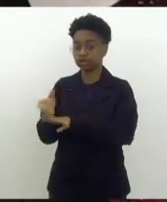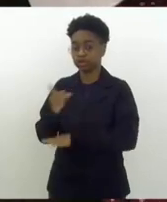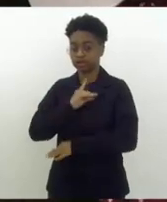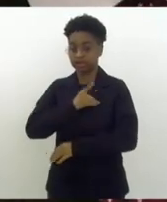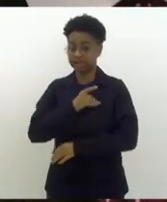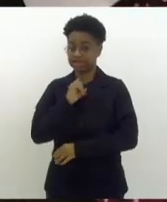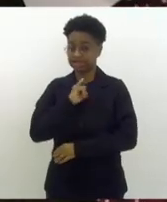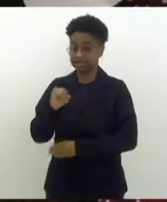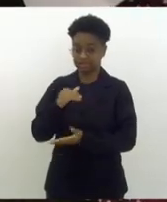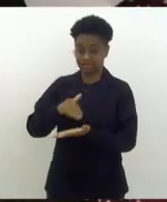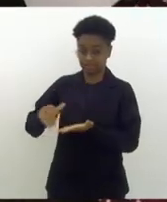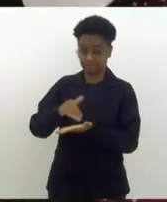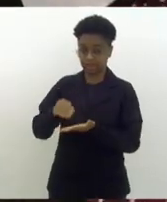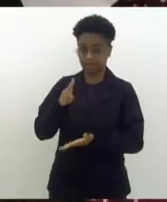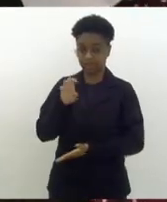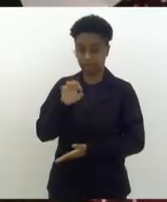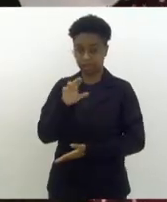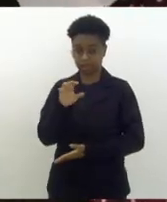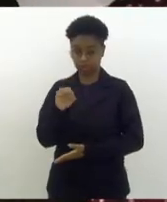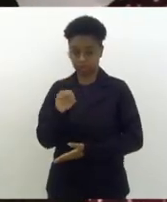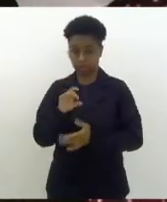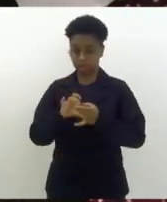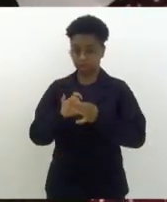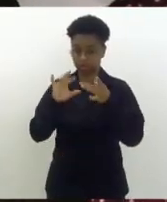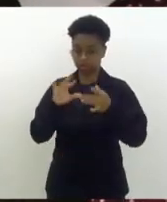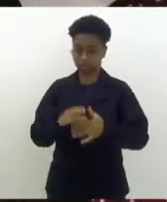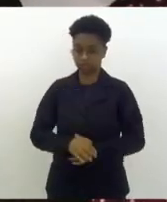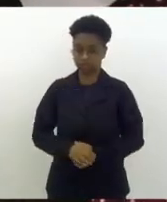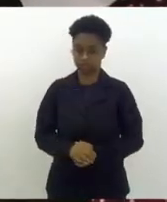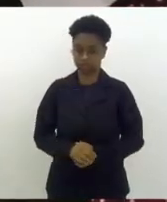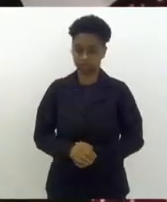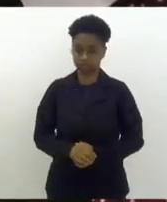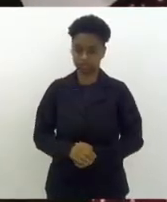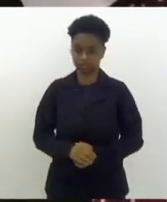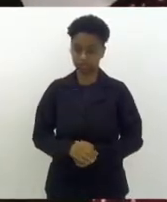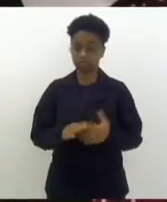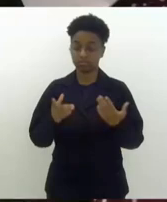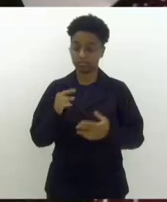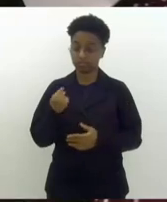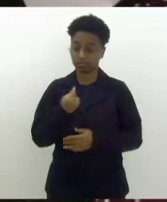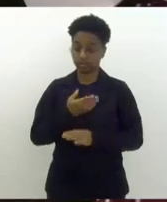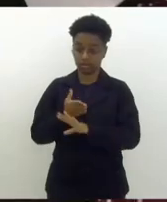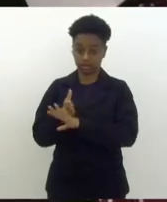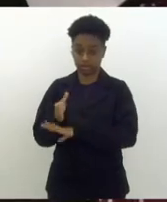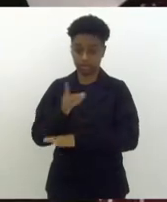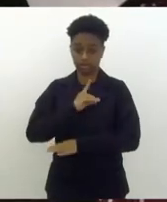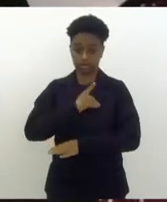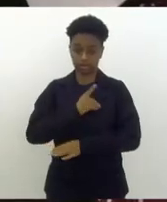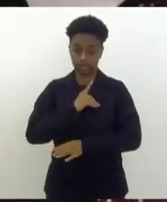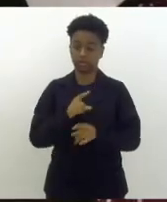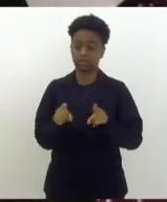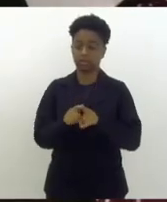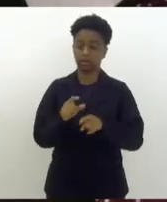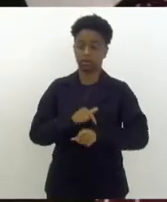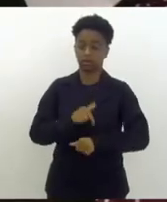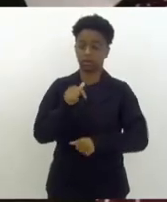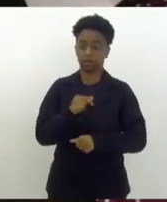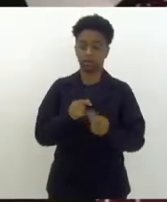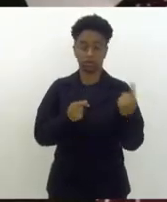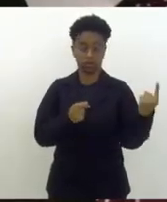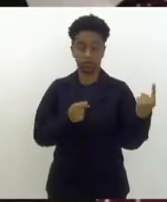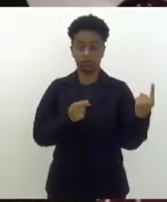se o senhor secretário Breno Carnevale autorizasse fomos na delegacia de polícia no meio do caminho um dos elementos